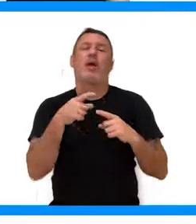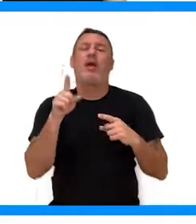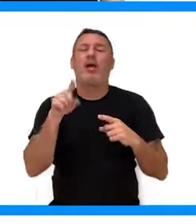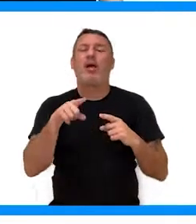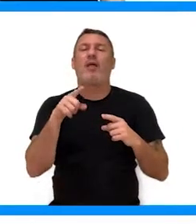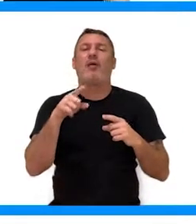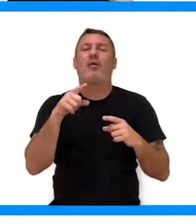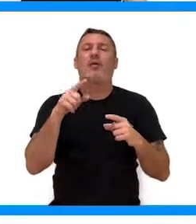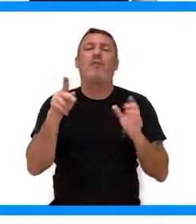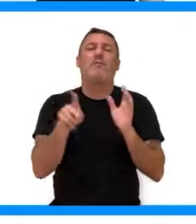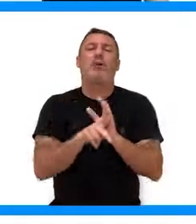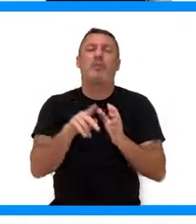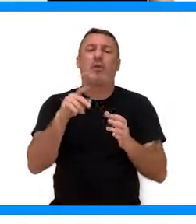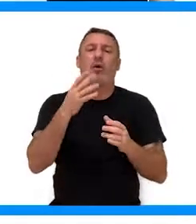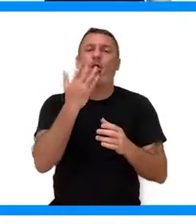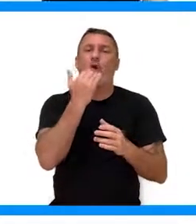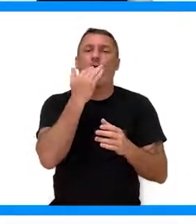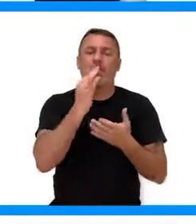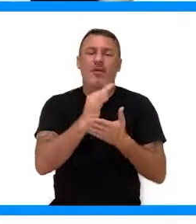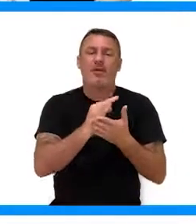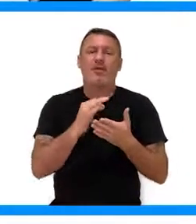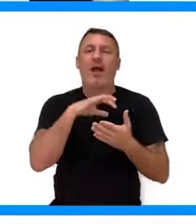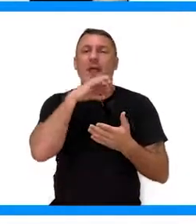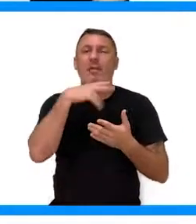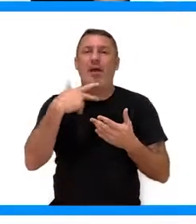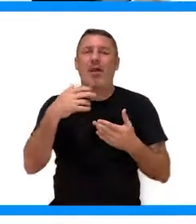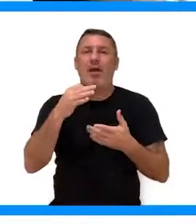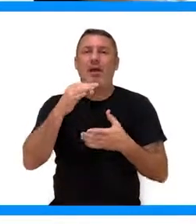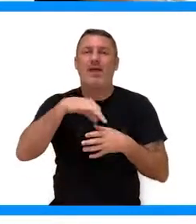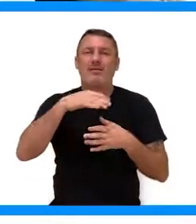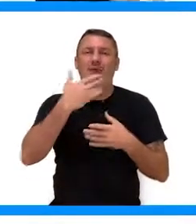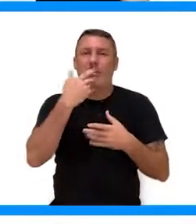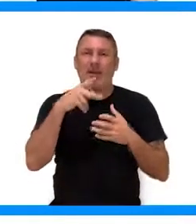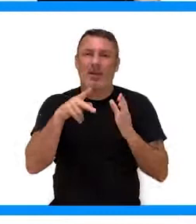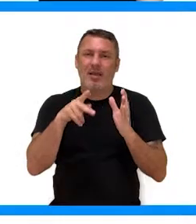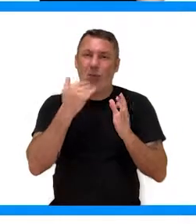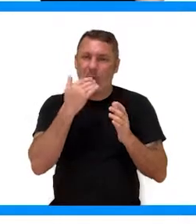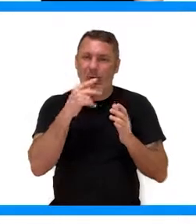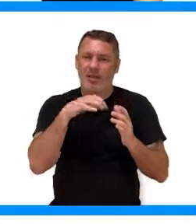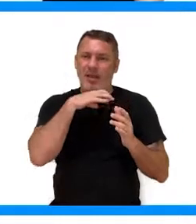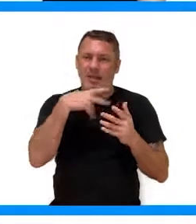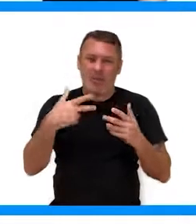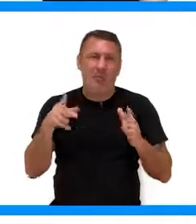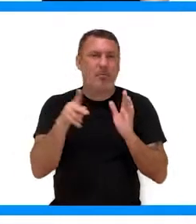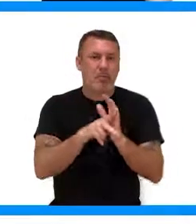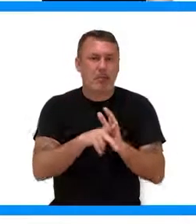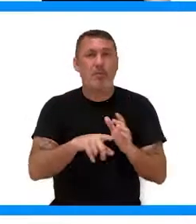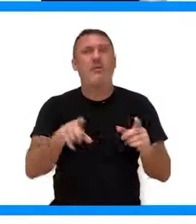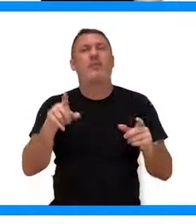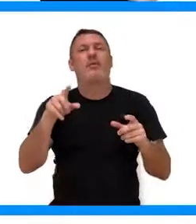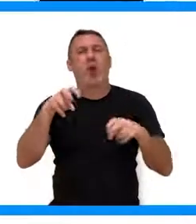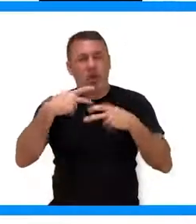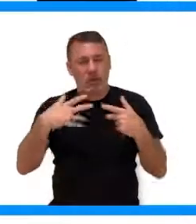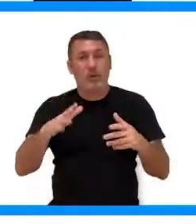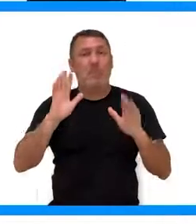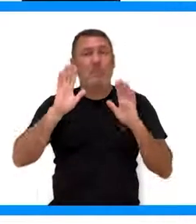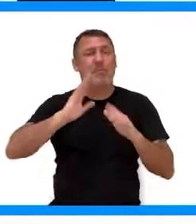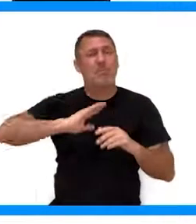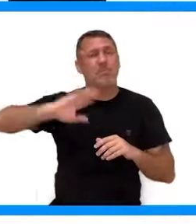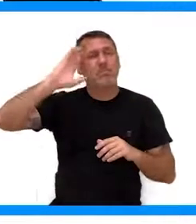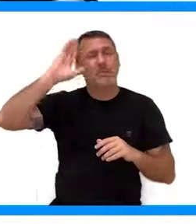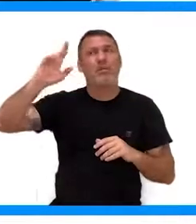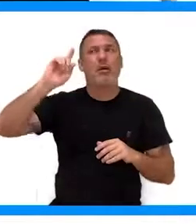ração animal, né, e aumento também da produção agropecuária, na verdade da produção pecuarista, da atividade pecuarista, mas